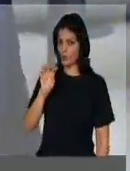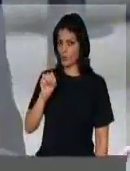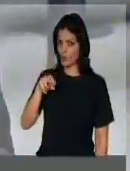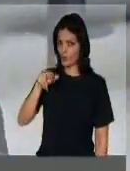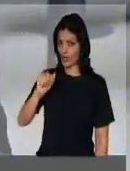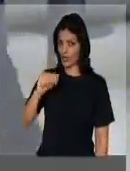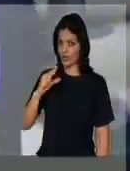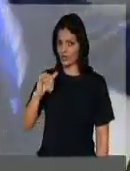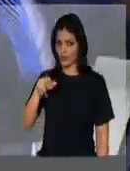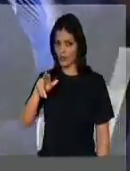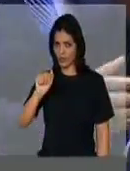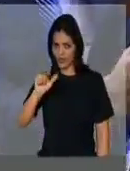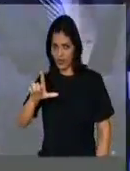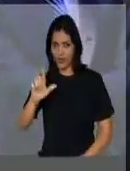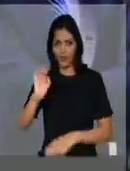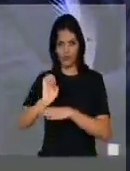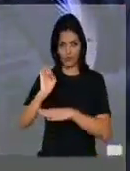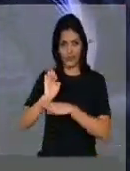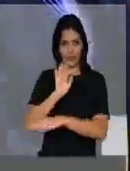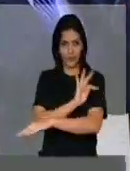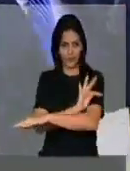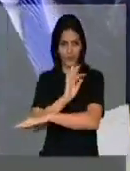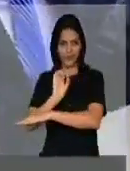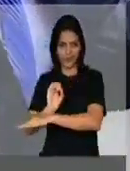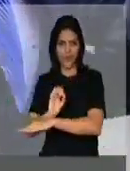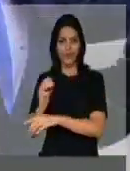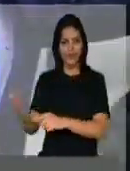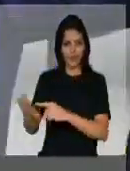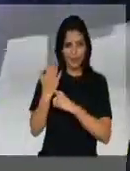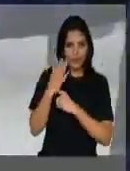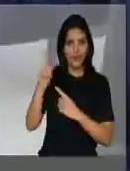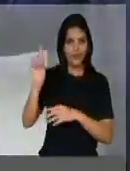muito nos respalda e nos ajuda nesse mandato lá no estado de Tocantins.